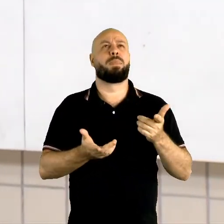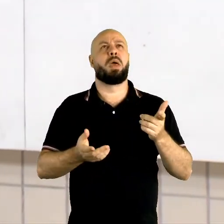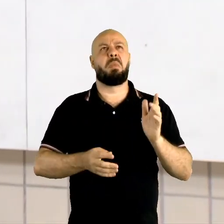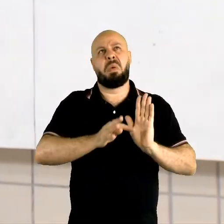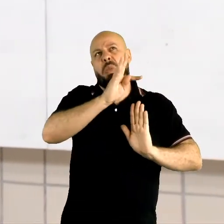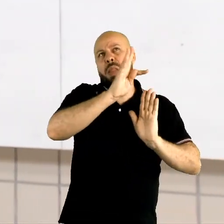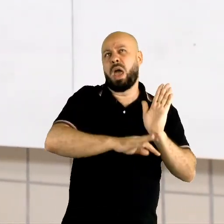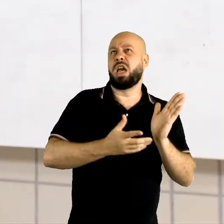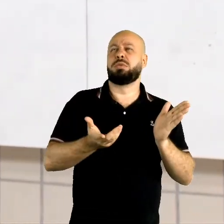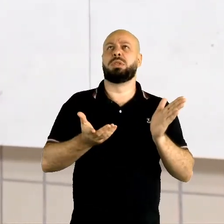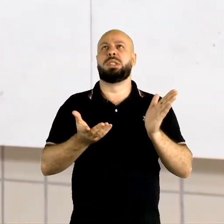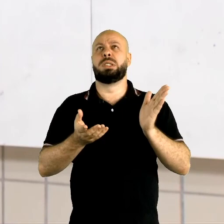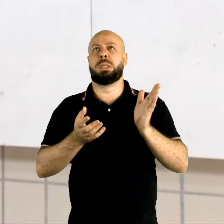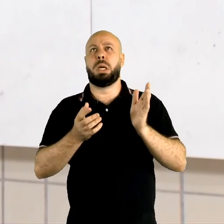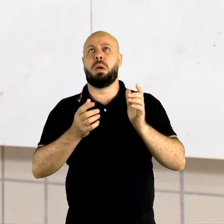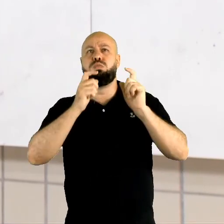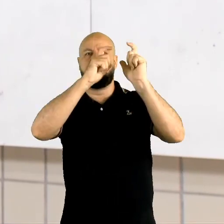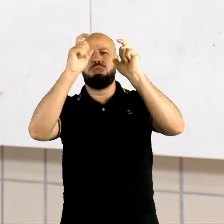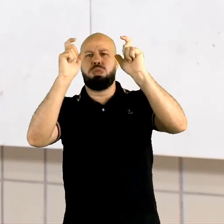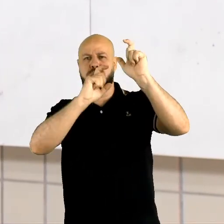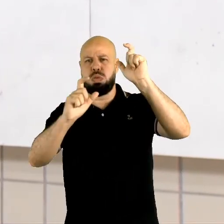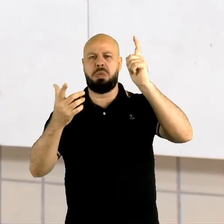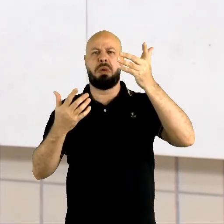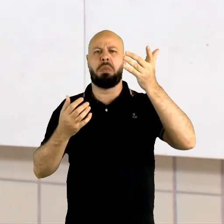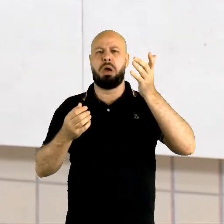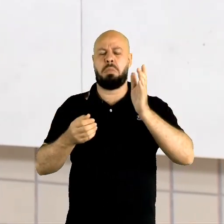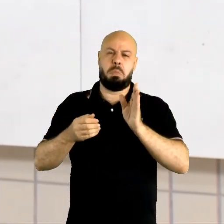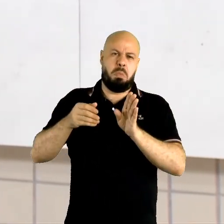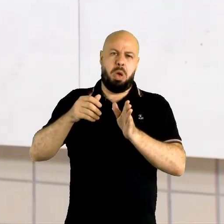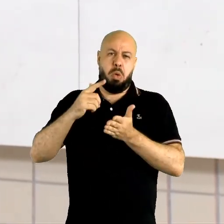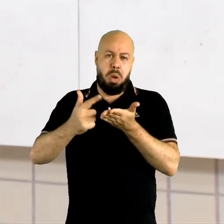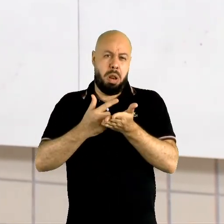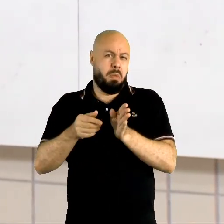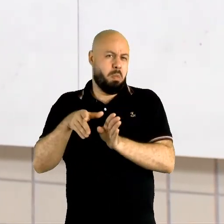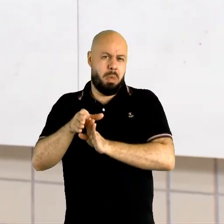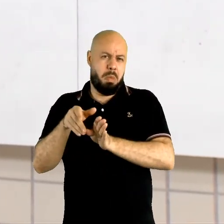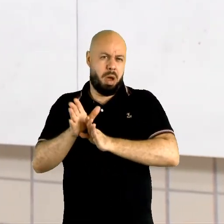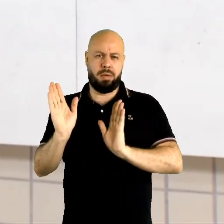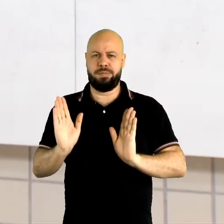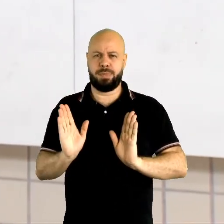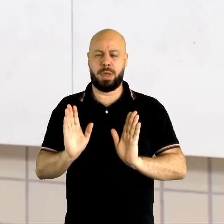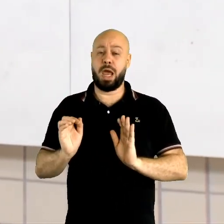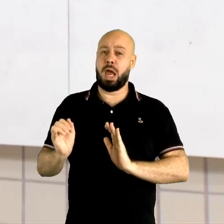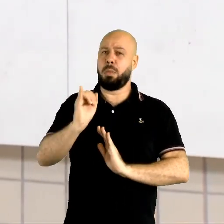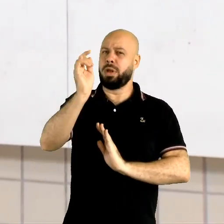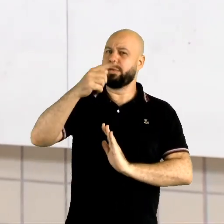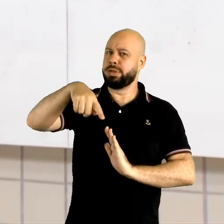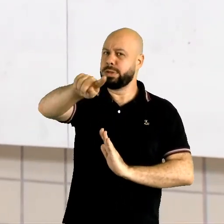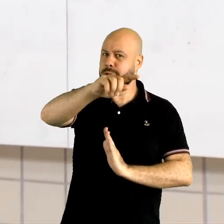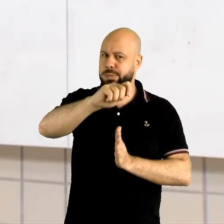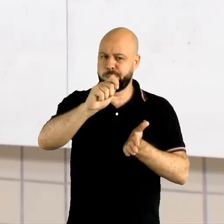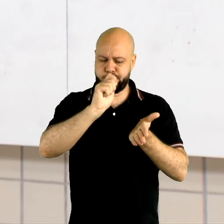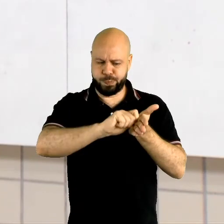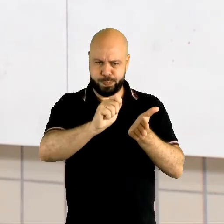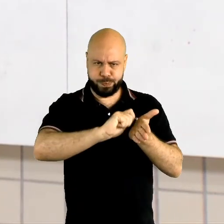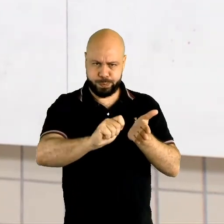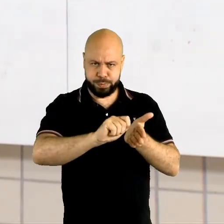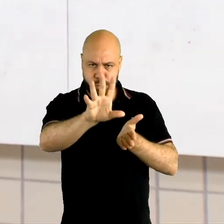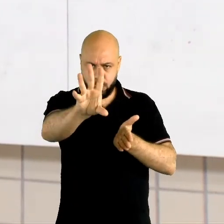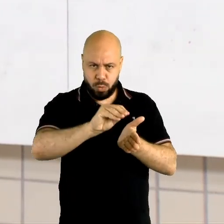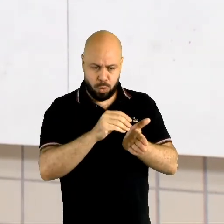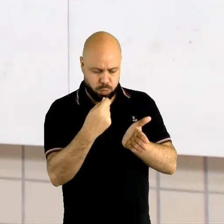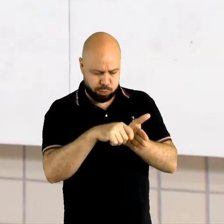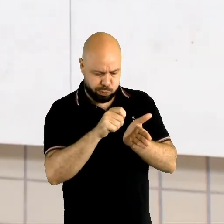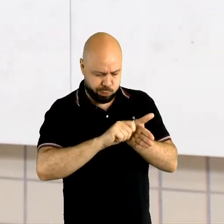E vou te mostrar o da receita também. Então, assim, é importante você anotar, tá? Porque na hora que você